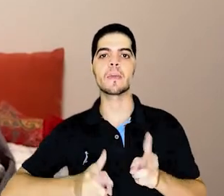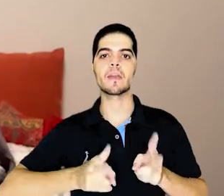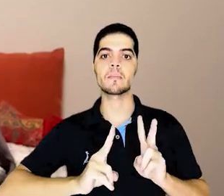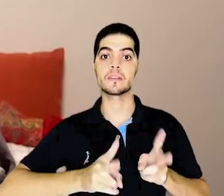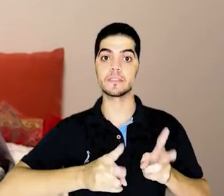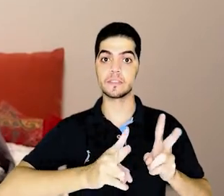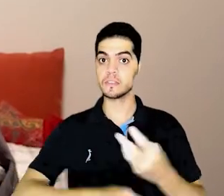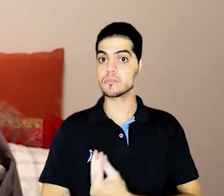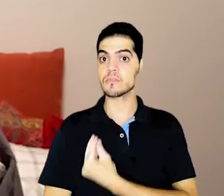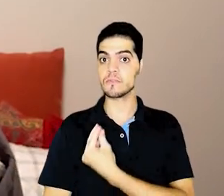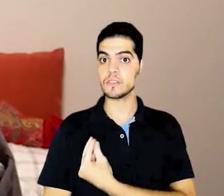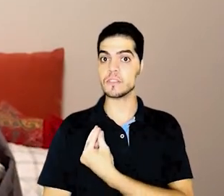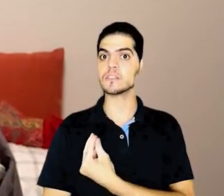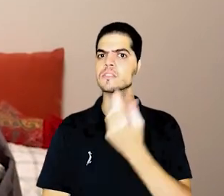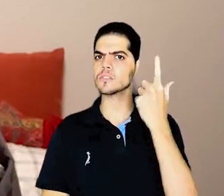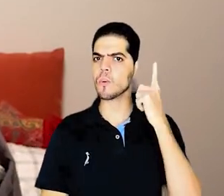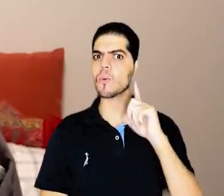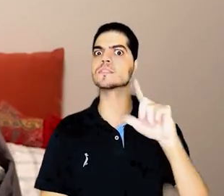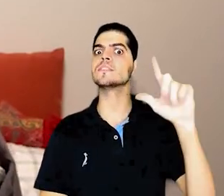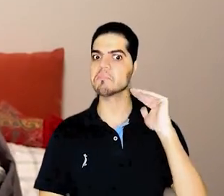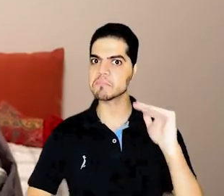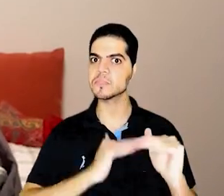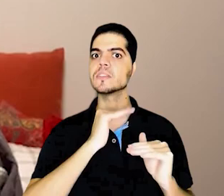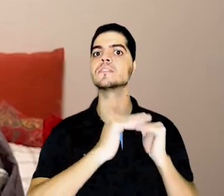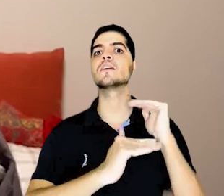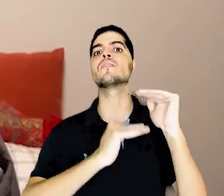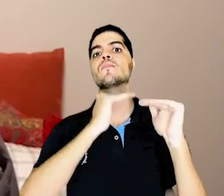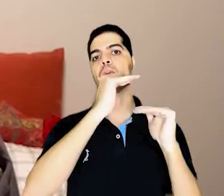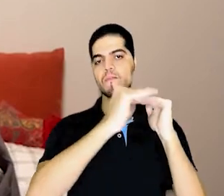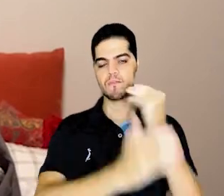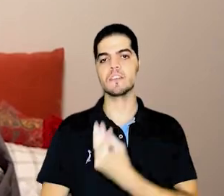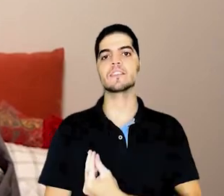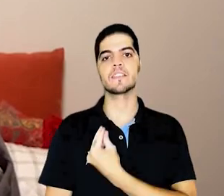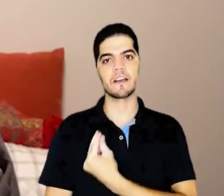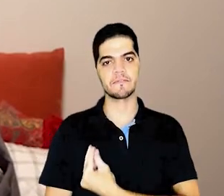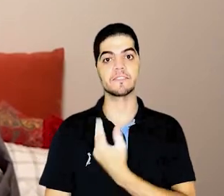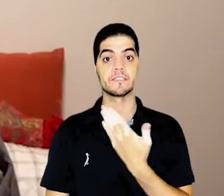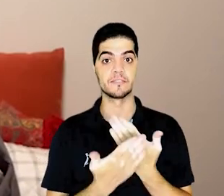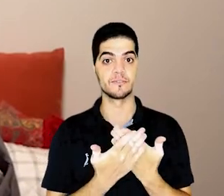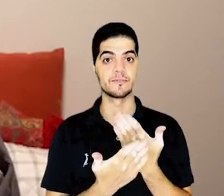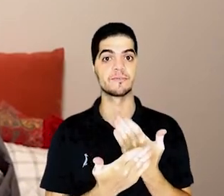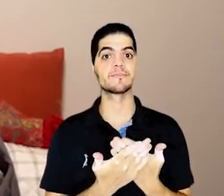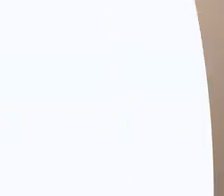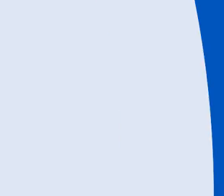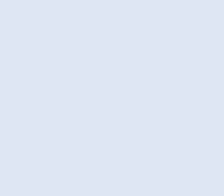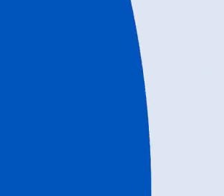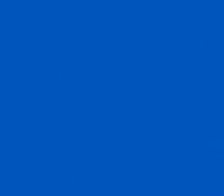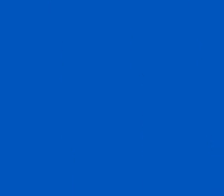permaneçam na escola e tenham sucesso nessa trajetória escolar.